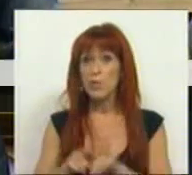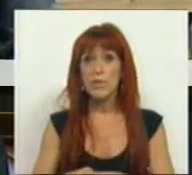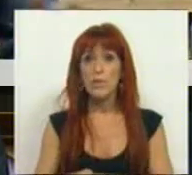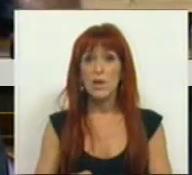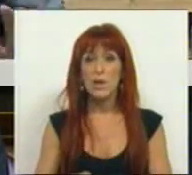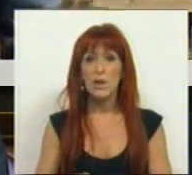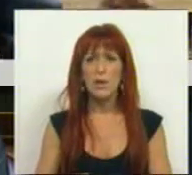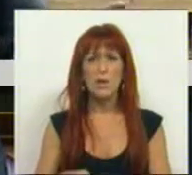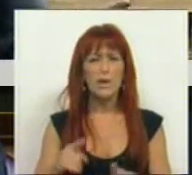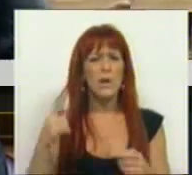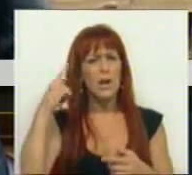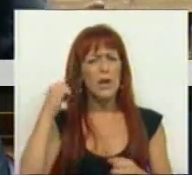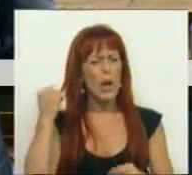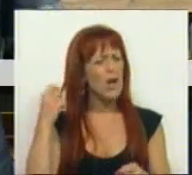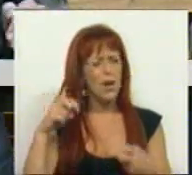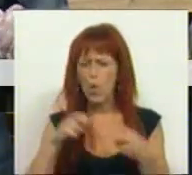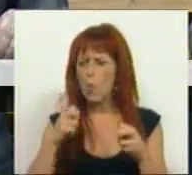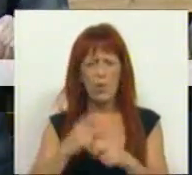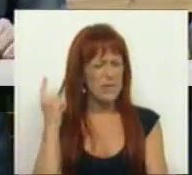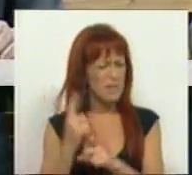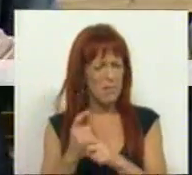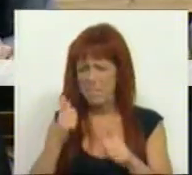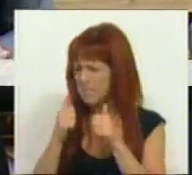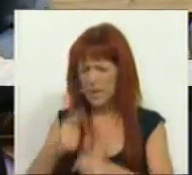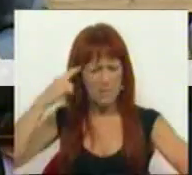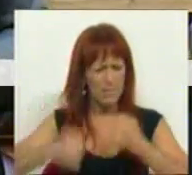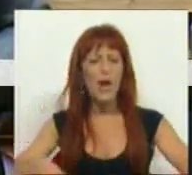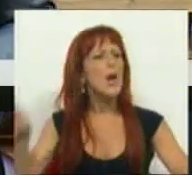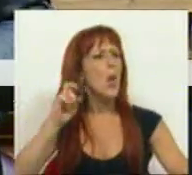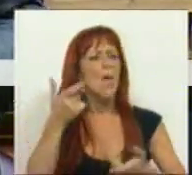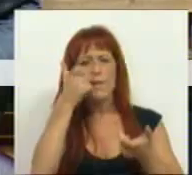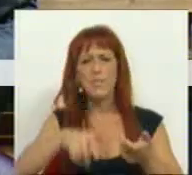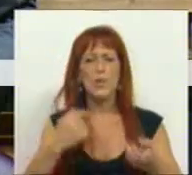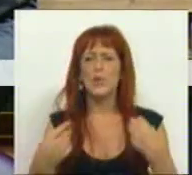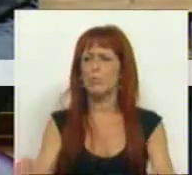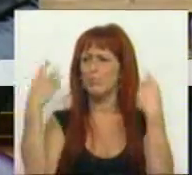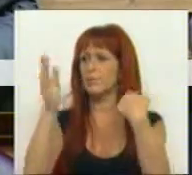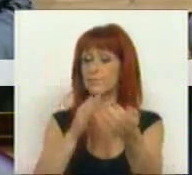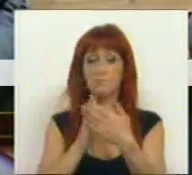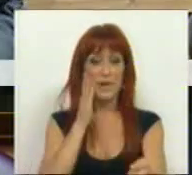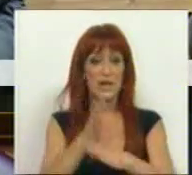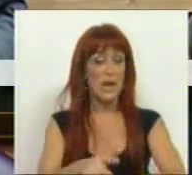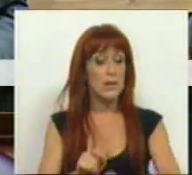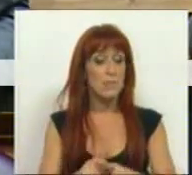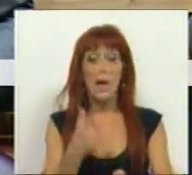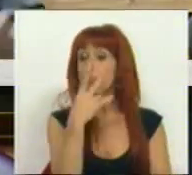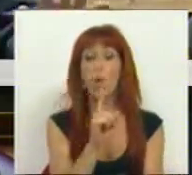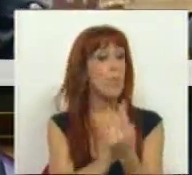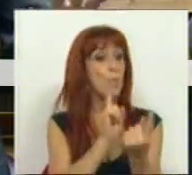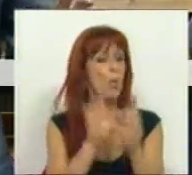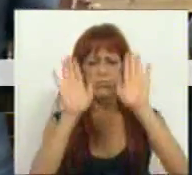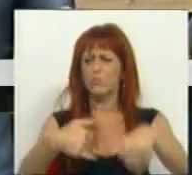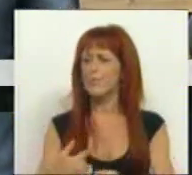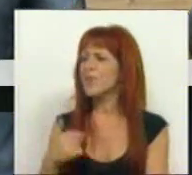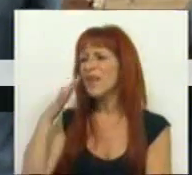que tema em seguir pelos mesmos problemas, que é não ouvir os cidadãos de forma direta, de forma individual e